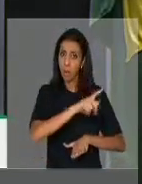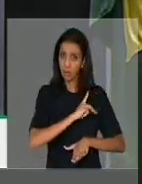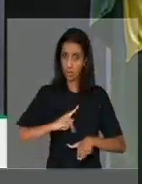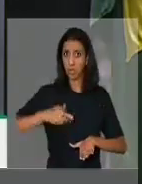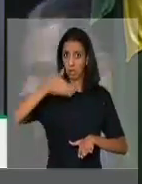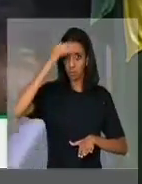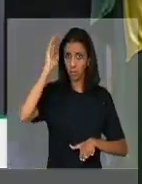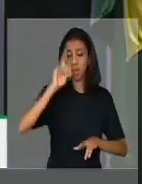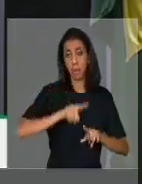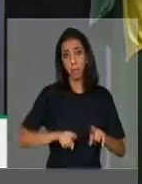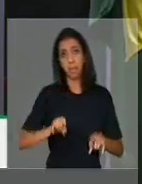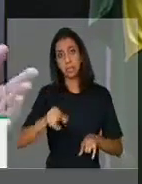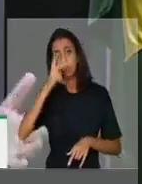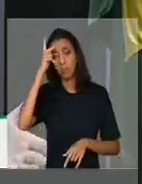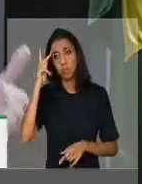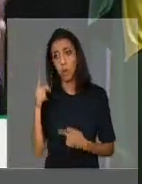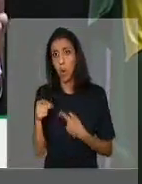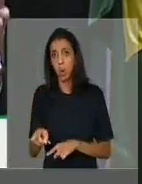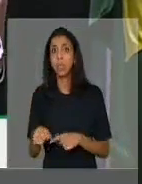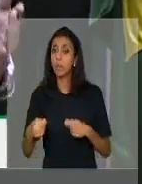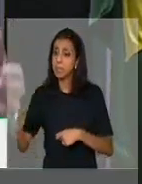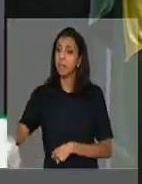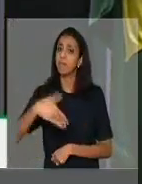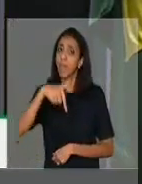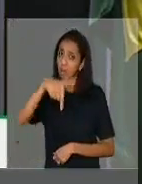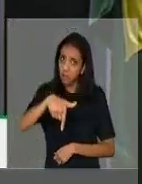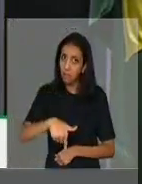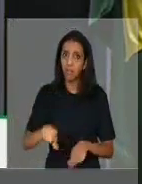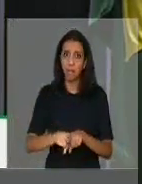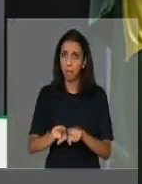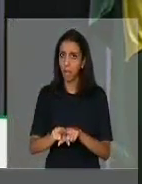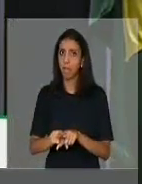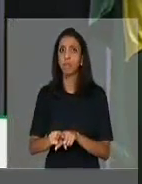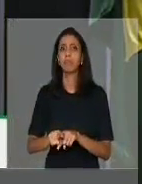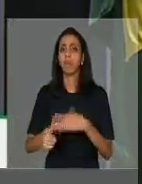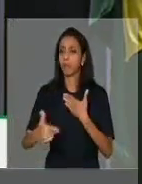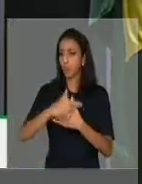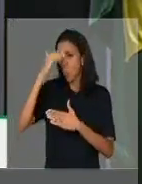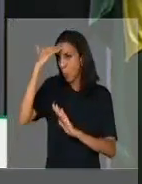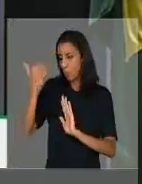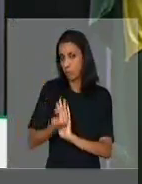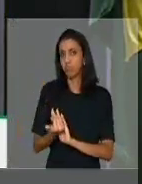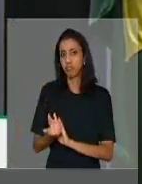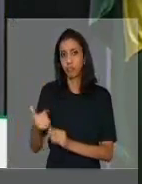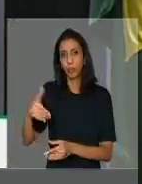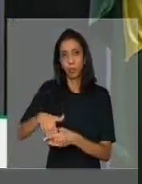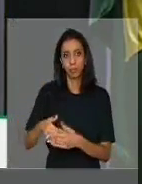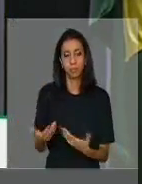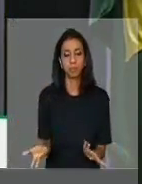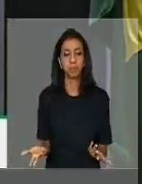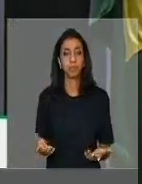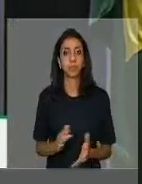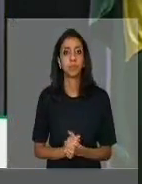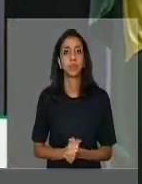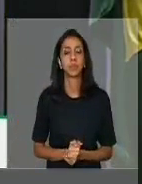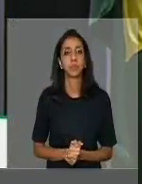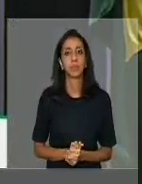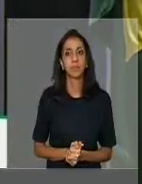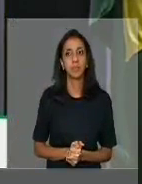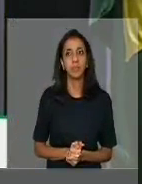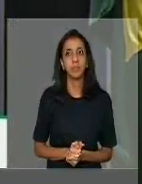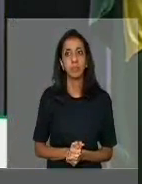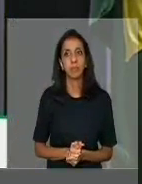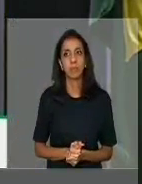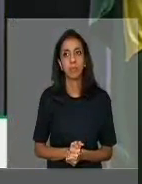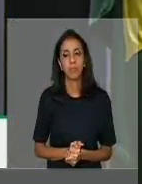que vão pensar em votar contra, que venham nessa casa que cumpra o seu papel. Mas eu quero, senhor presidente, está